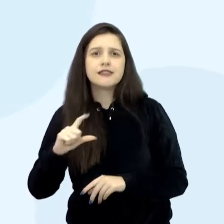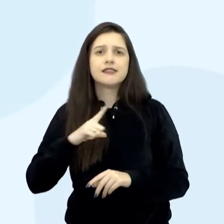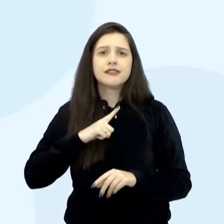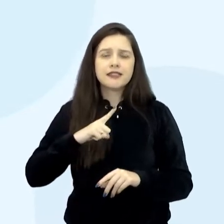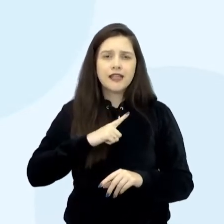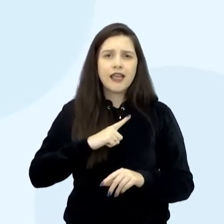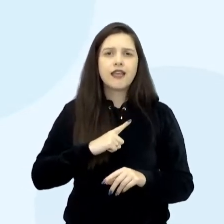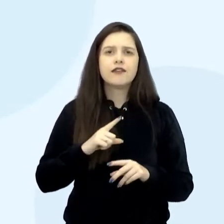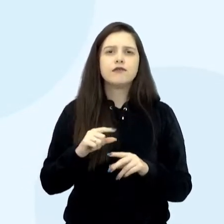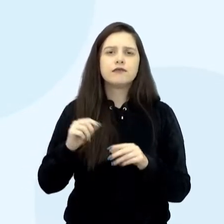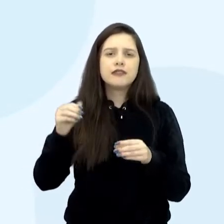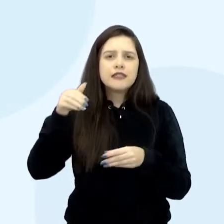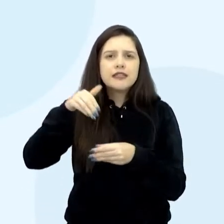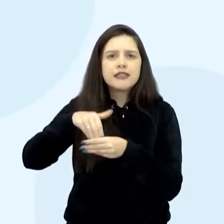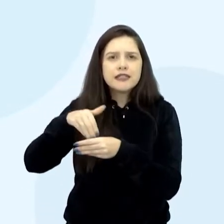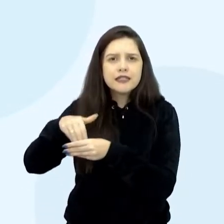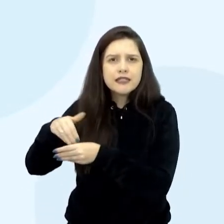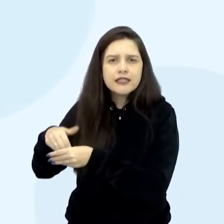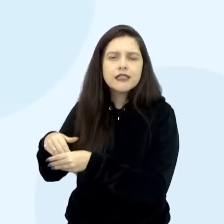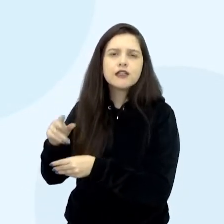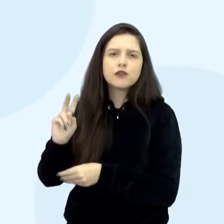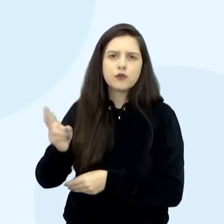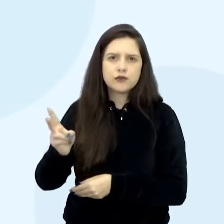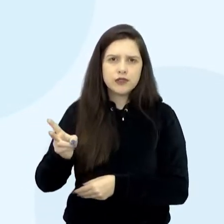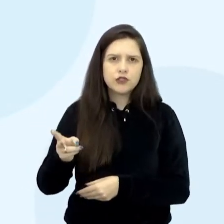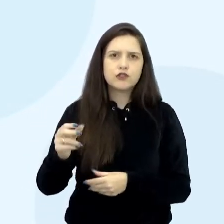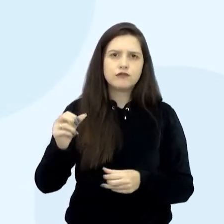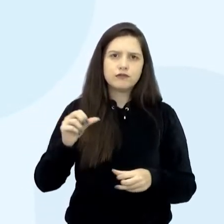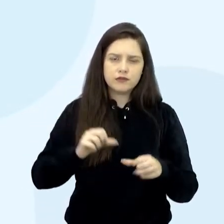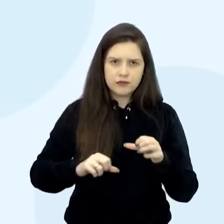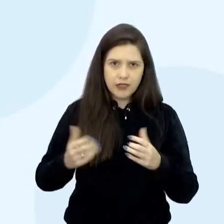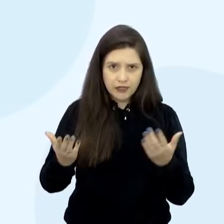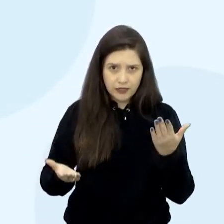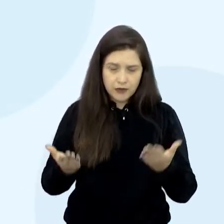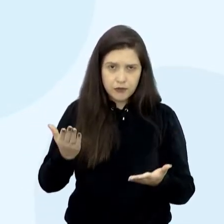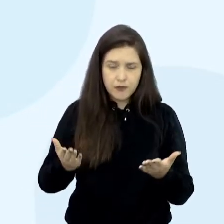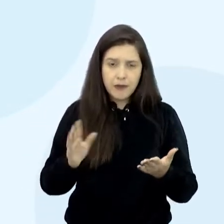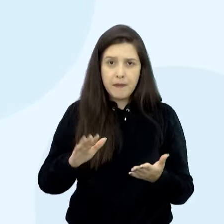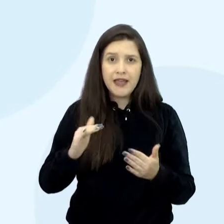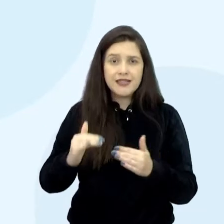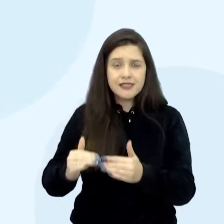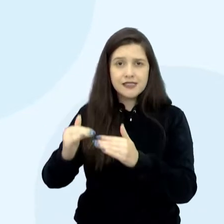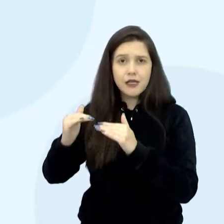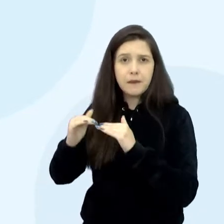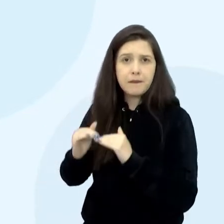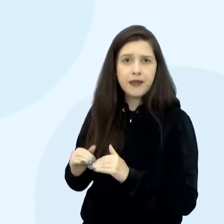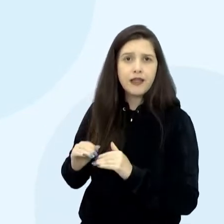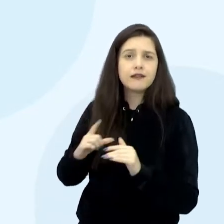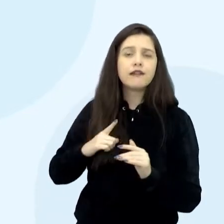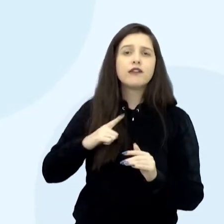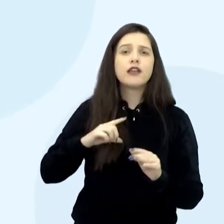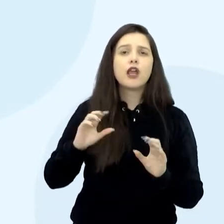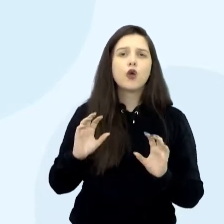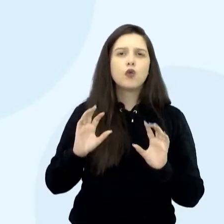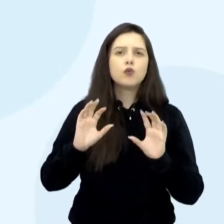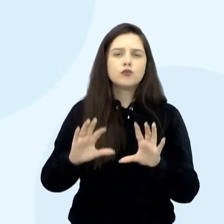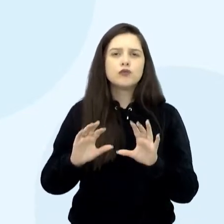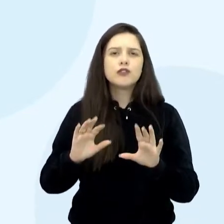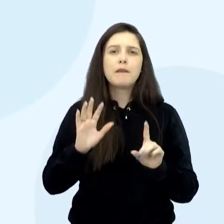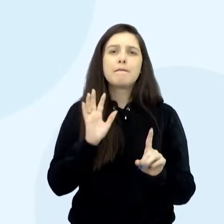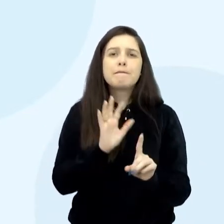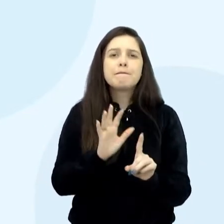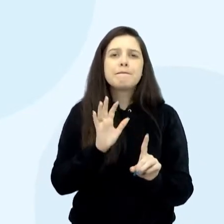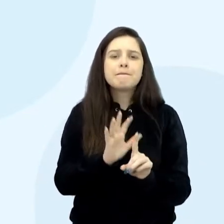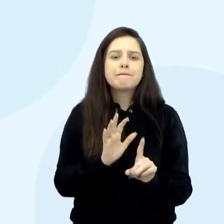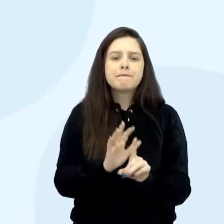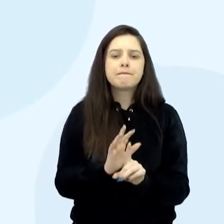escritos dentro dessa constante de equilíbrio, certo? Aqui embaixo eu coloquei a constante em função da pressão, que nós